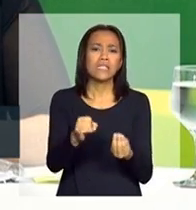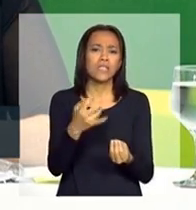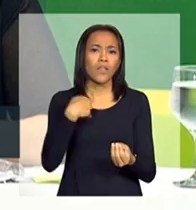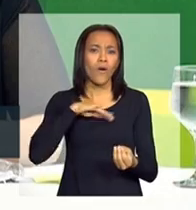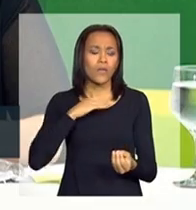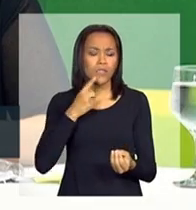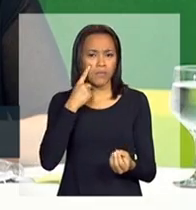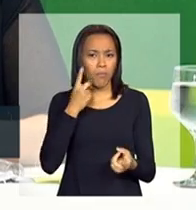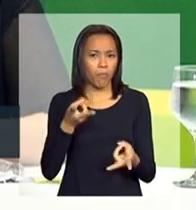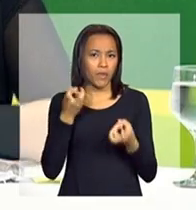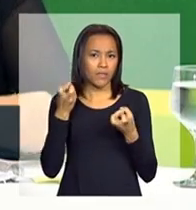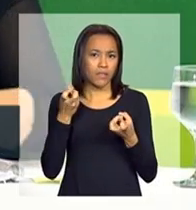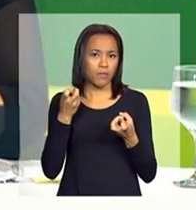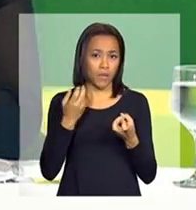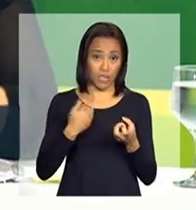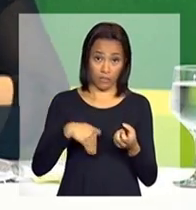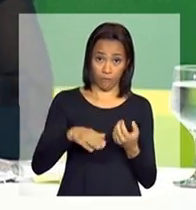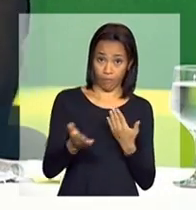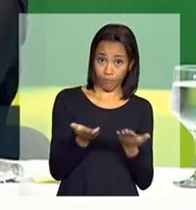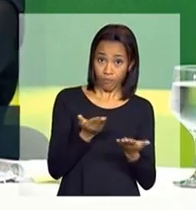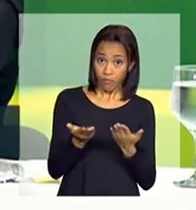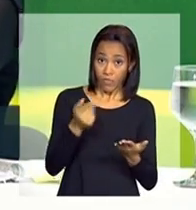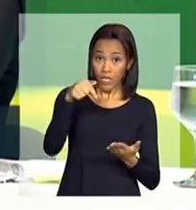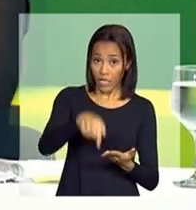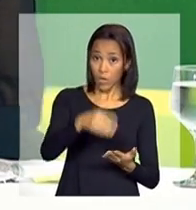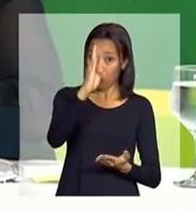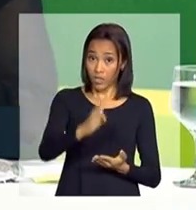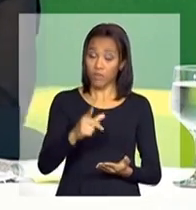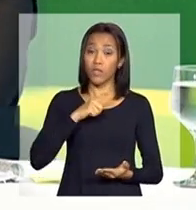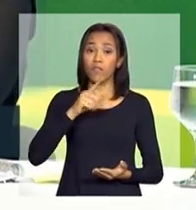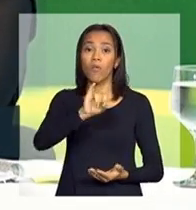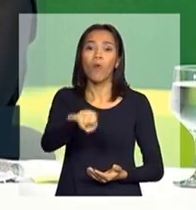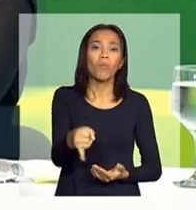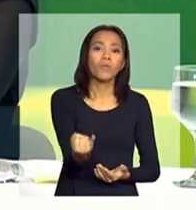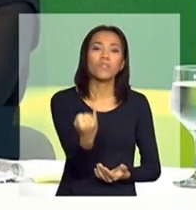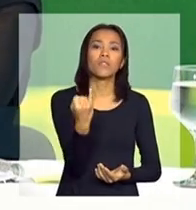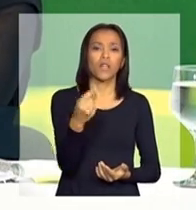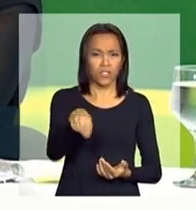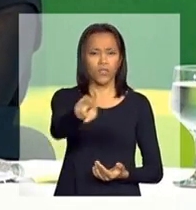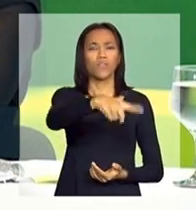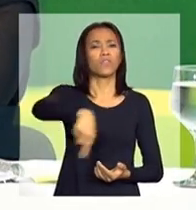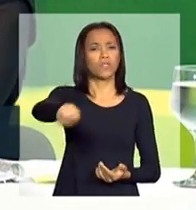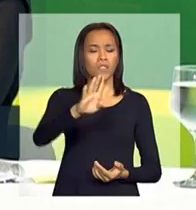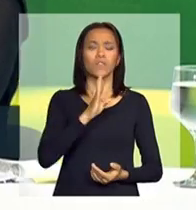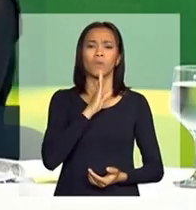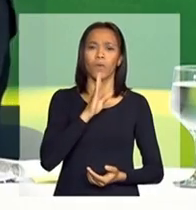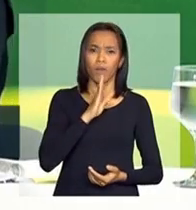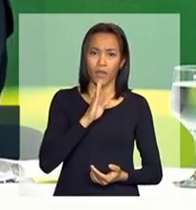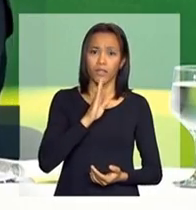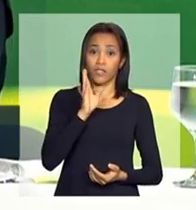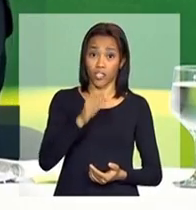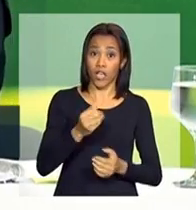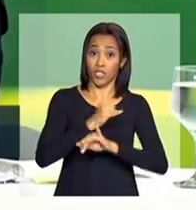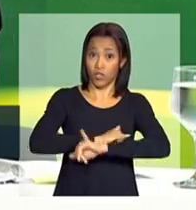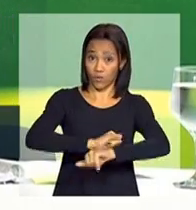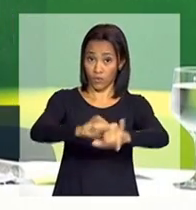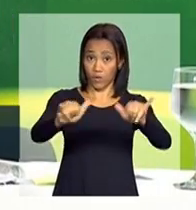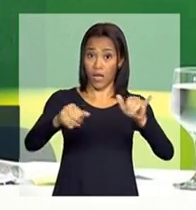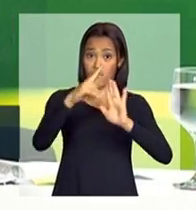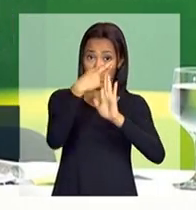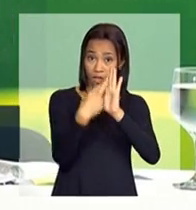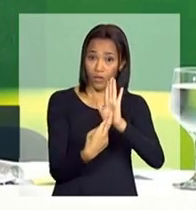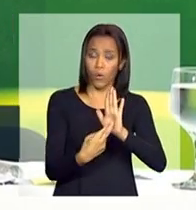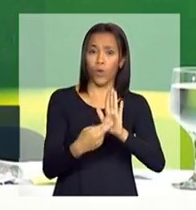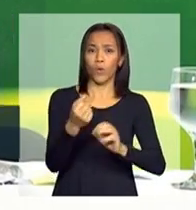a parte qualitativa e o que a gente tem de construção o Brasil teve a oportunidade de os senhores devem conhecer publicar esse relatório o mês